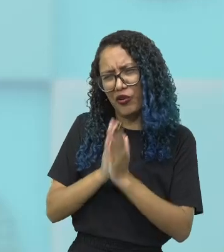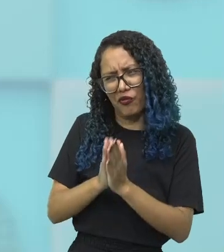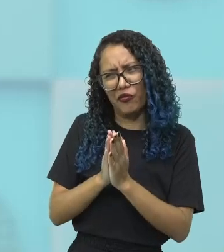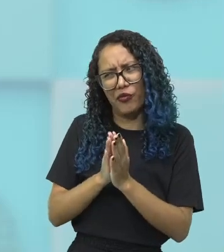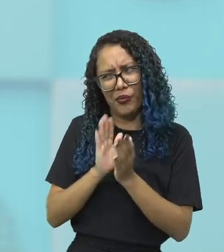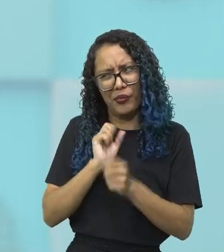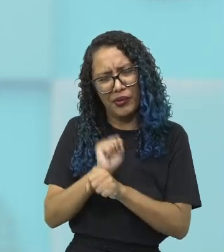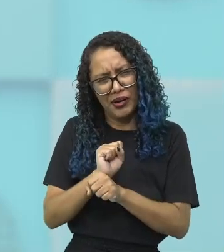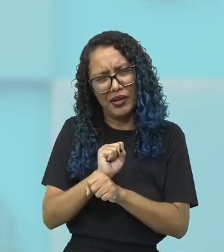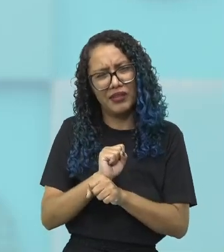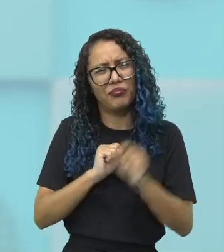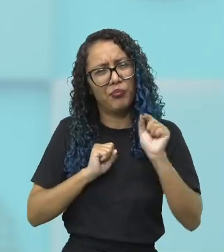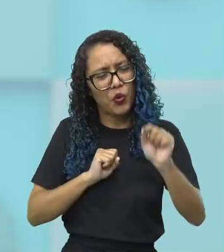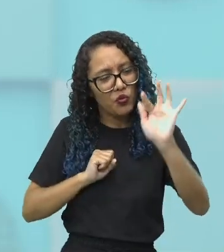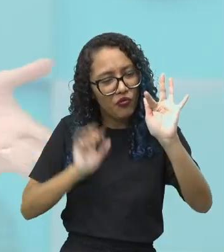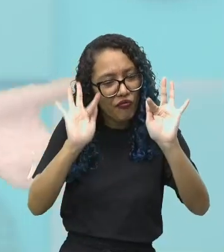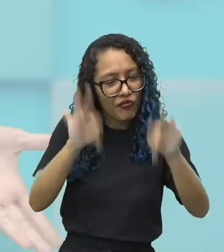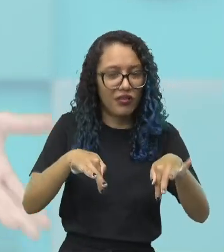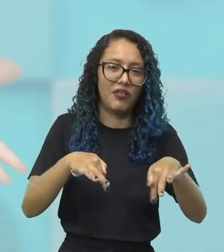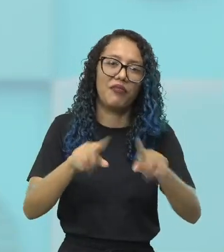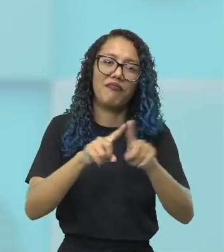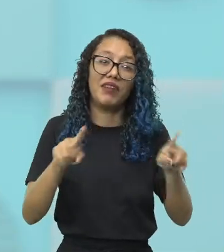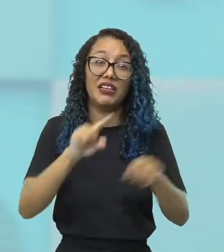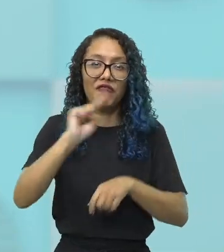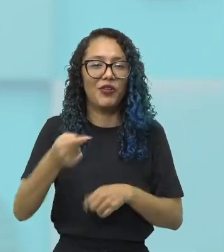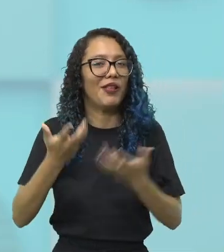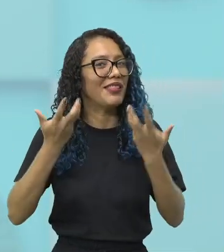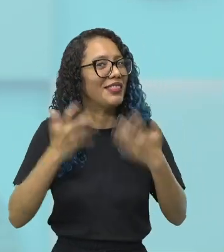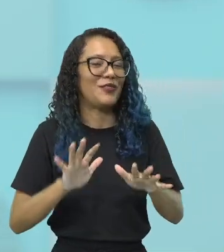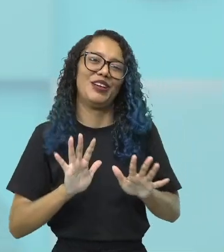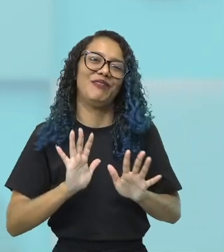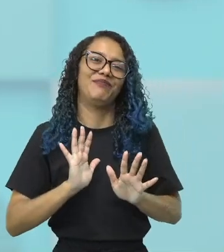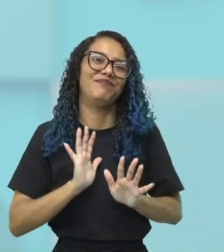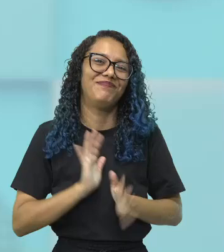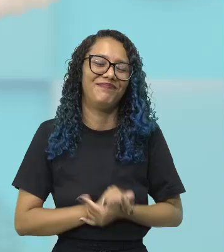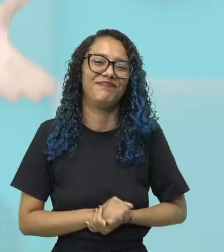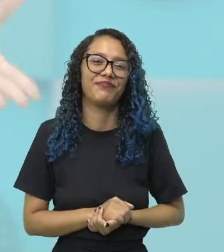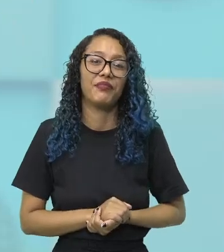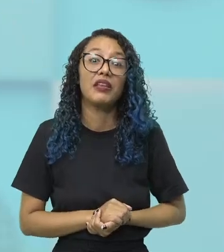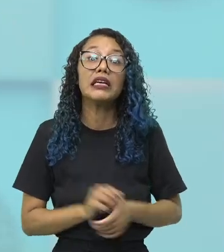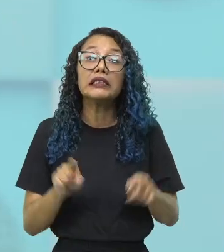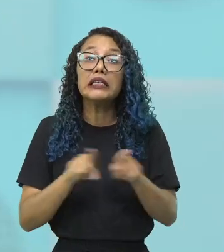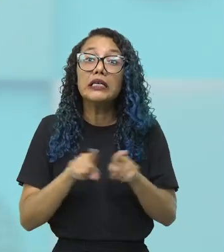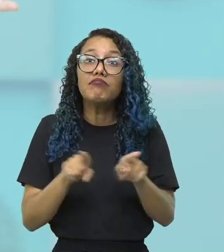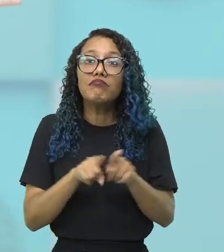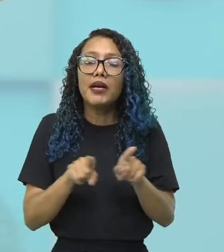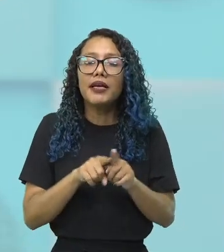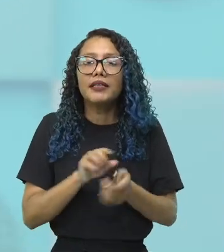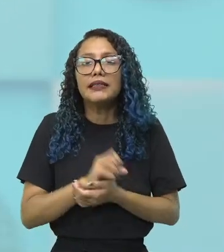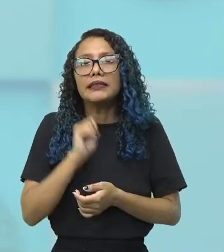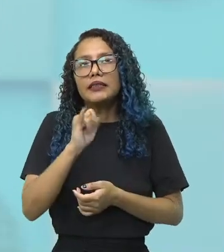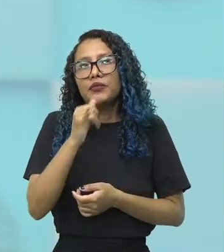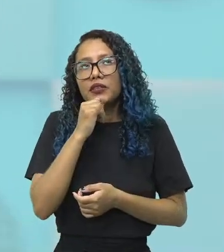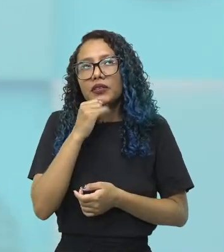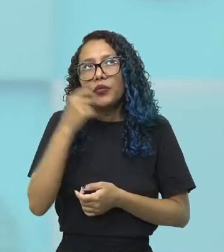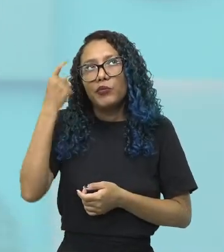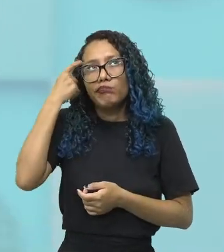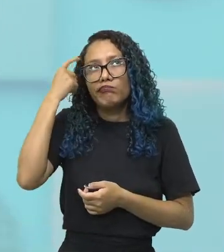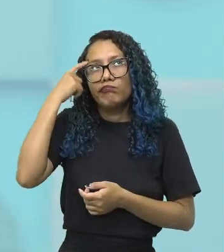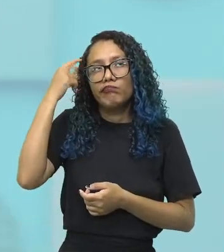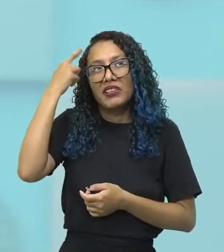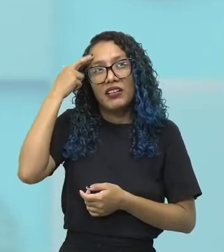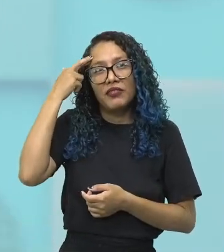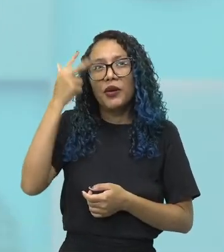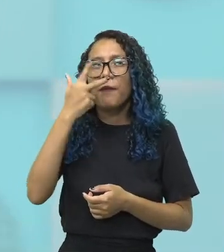ele põe o ponto final, mas a vírgula não aceita. E sabe o que eu acho interessante? Que aí, se a gente for pensar, houve